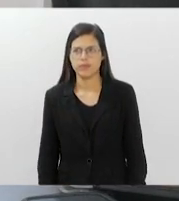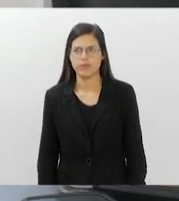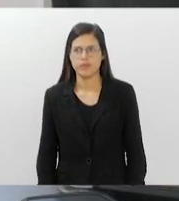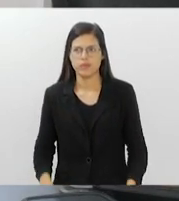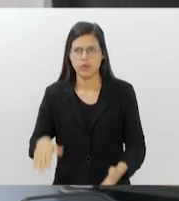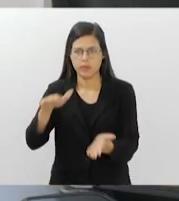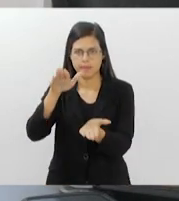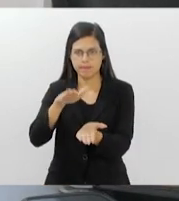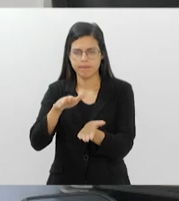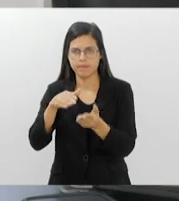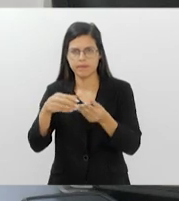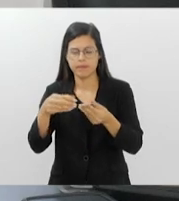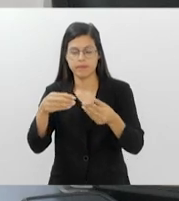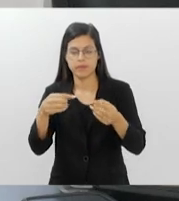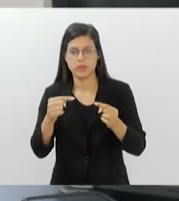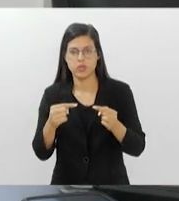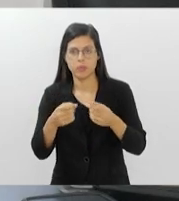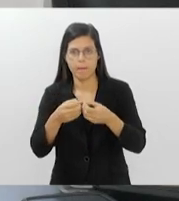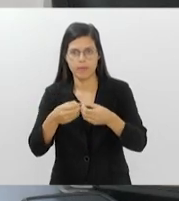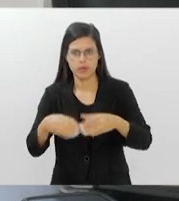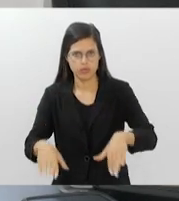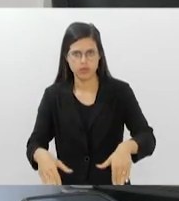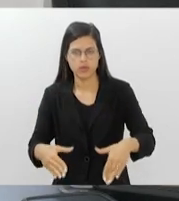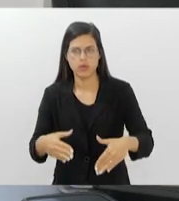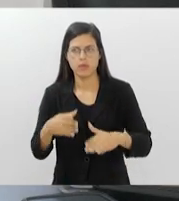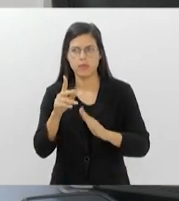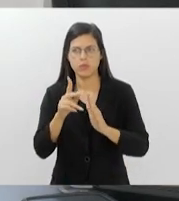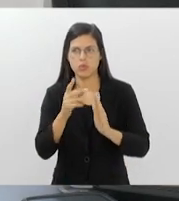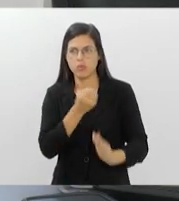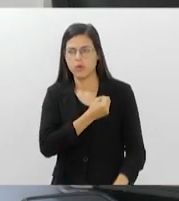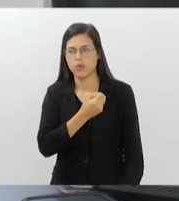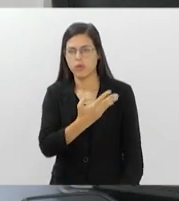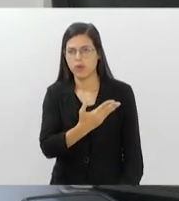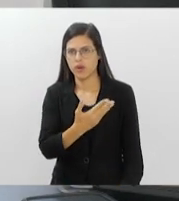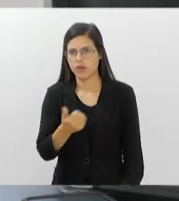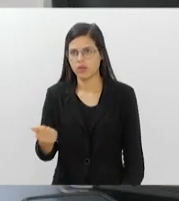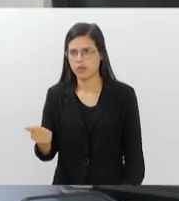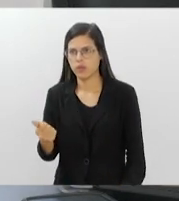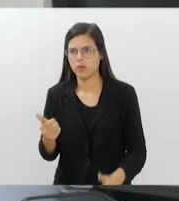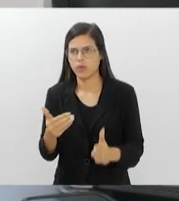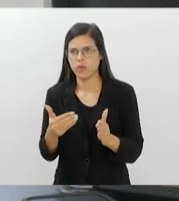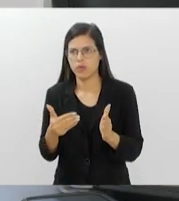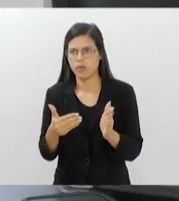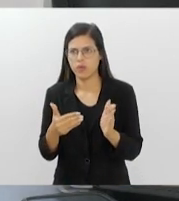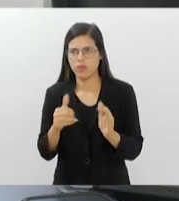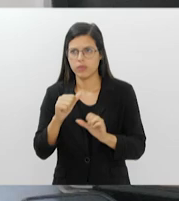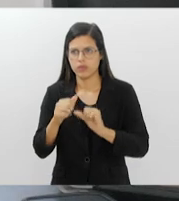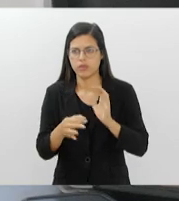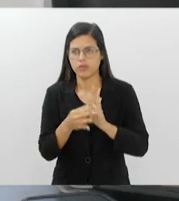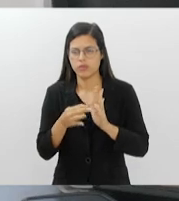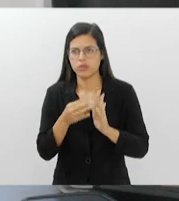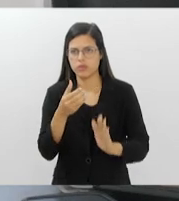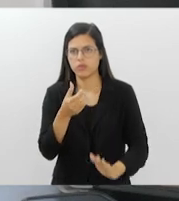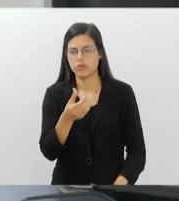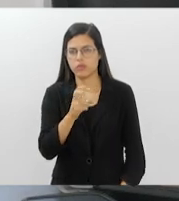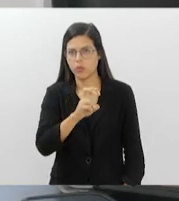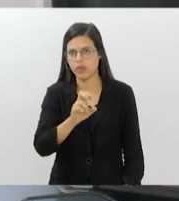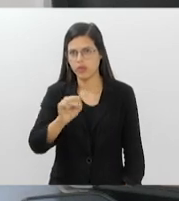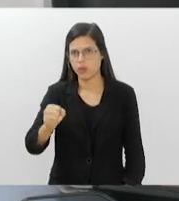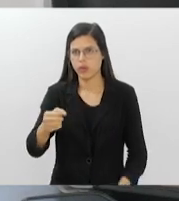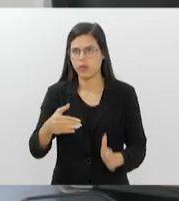bloco de prejudiced é o Projeto 41 com mudança de parecer e do 58 ao 61 em